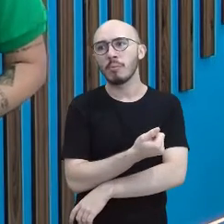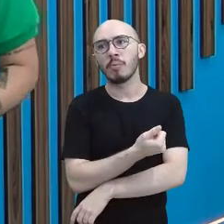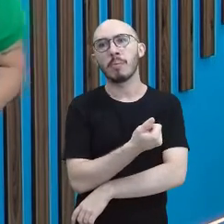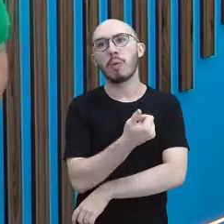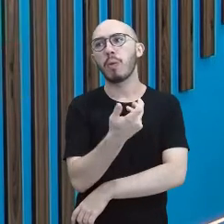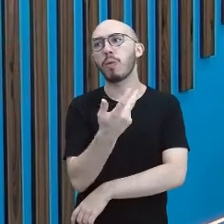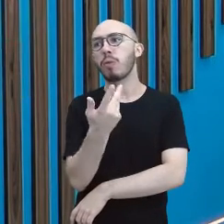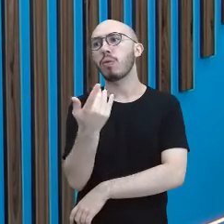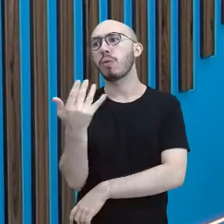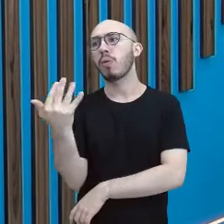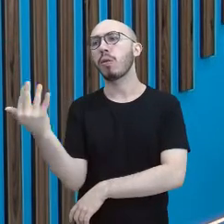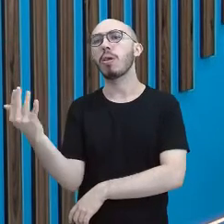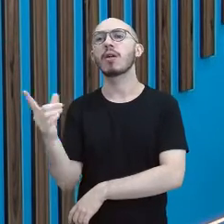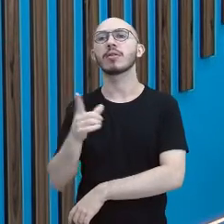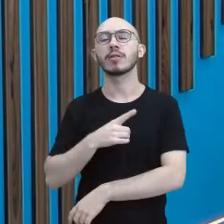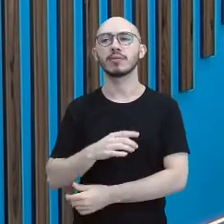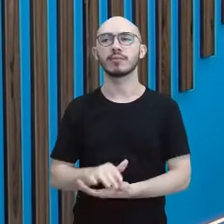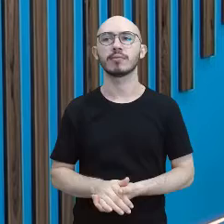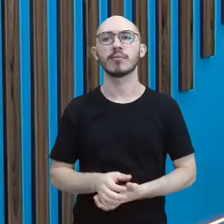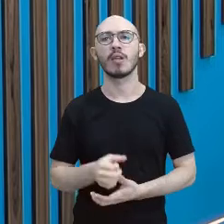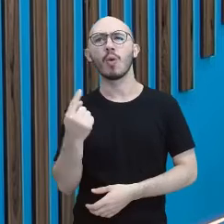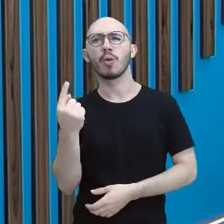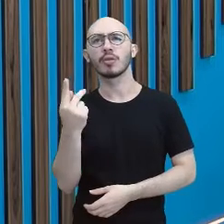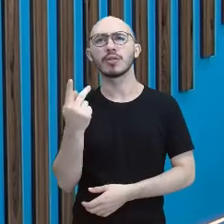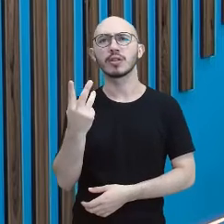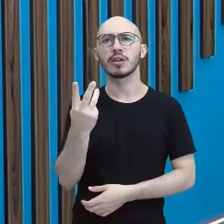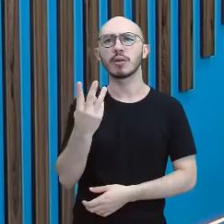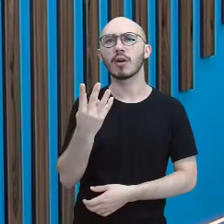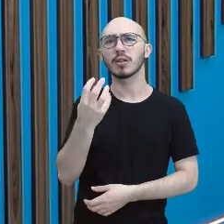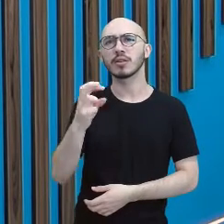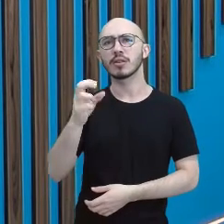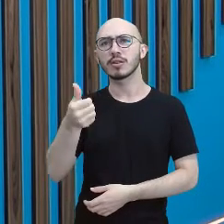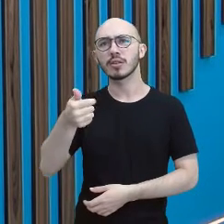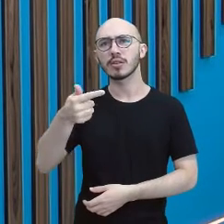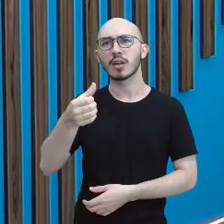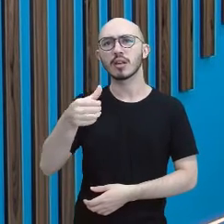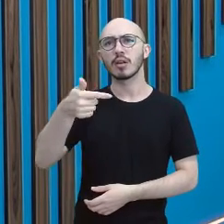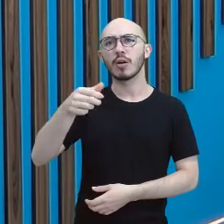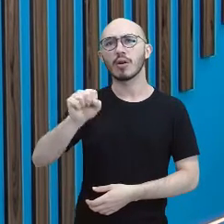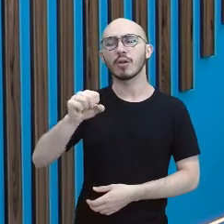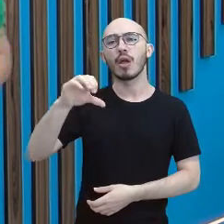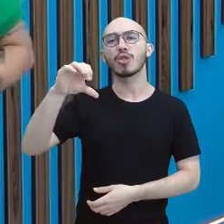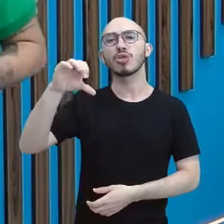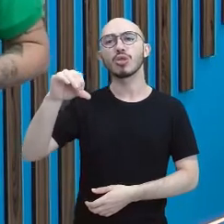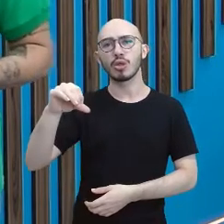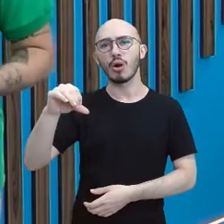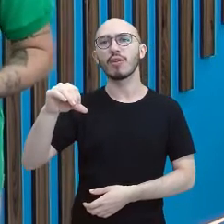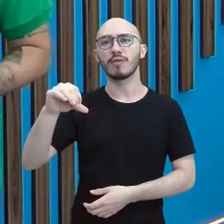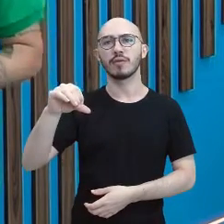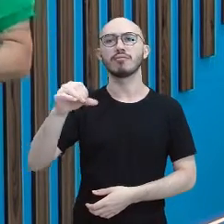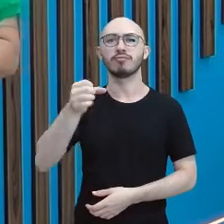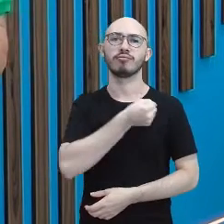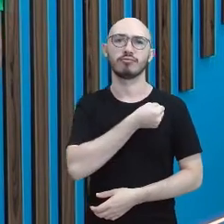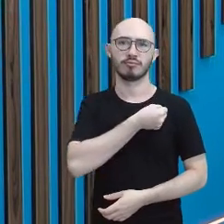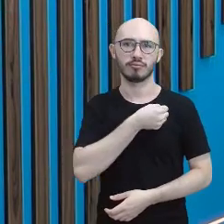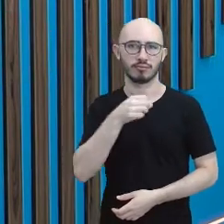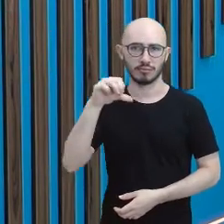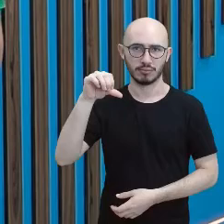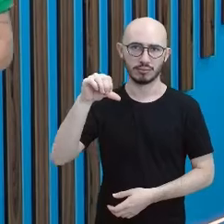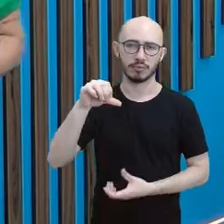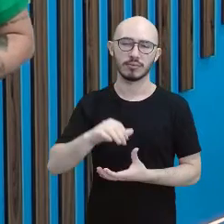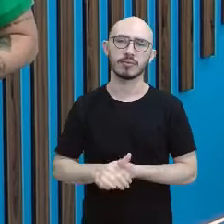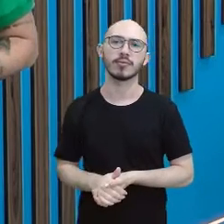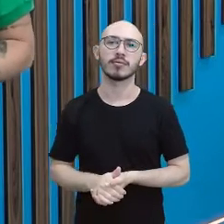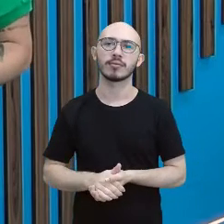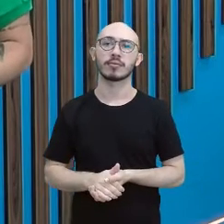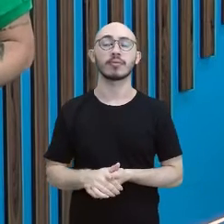de algarismos, né? 1, 2, 3, 4, 5, 6, 7, 8, 9 algarismos. A gente vai perceber que